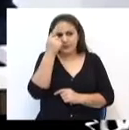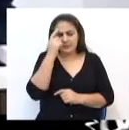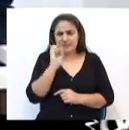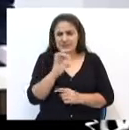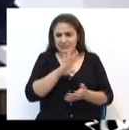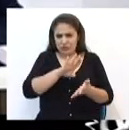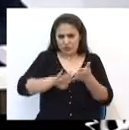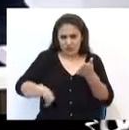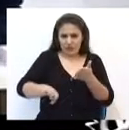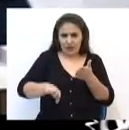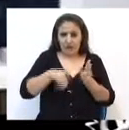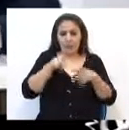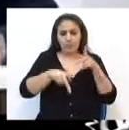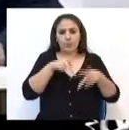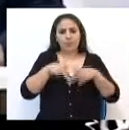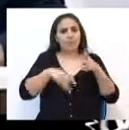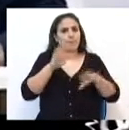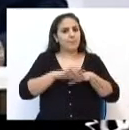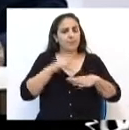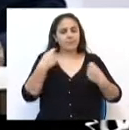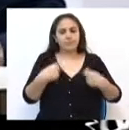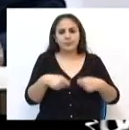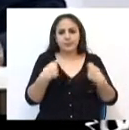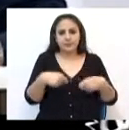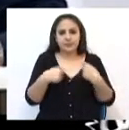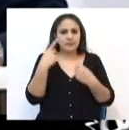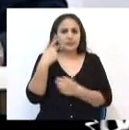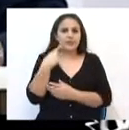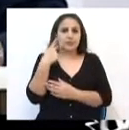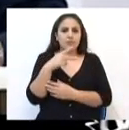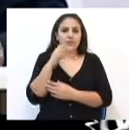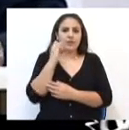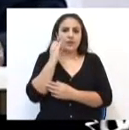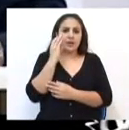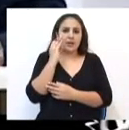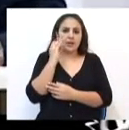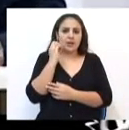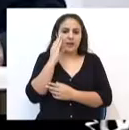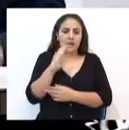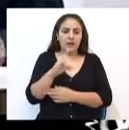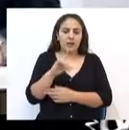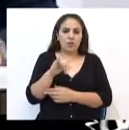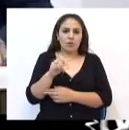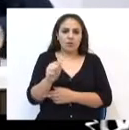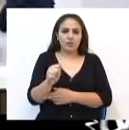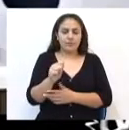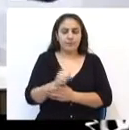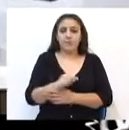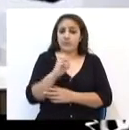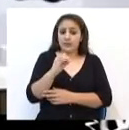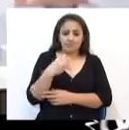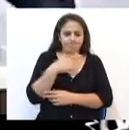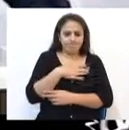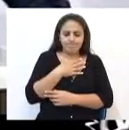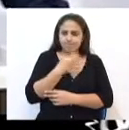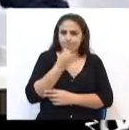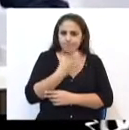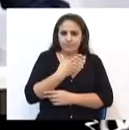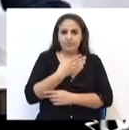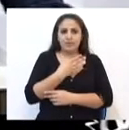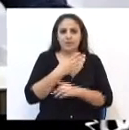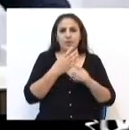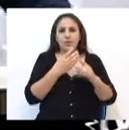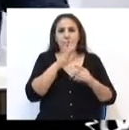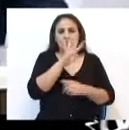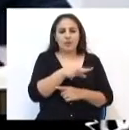isso é a população que mais precisa, vereadora Cláudia. Não satisfeito com o